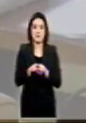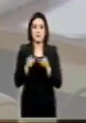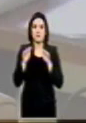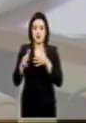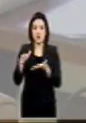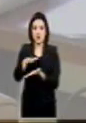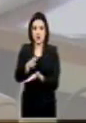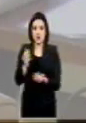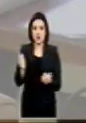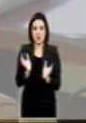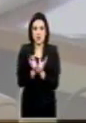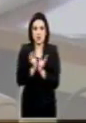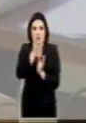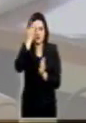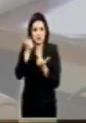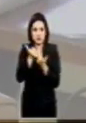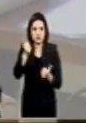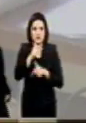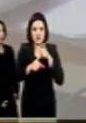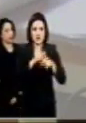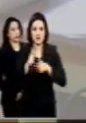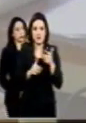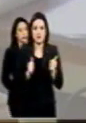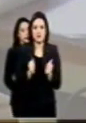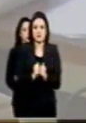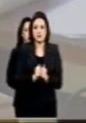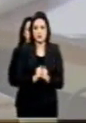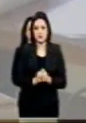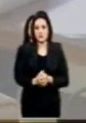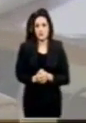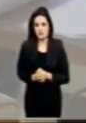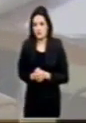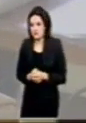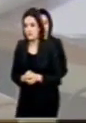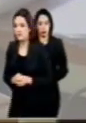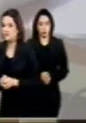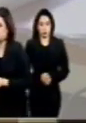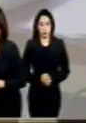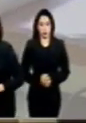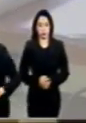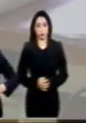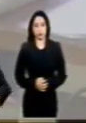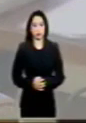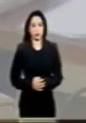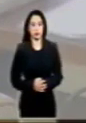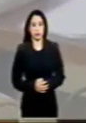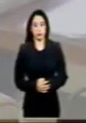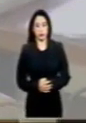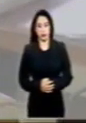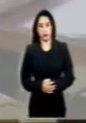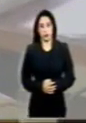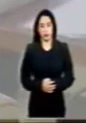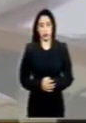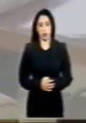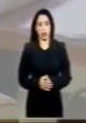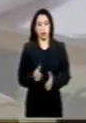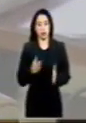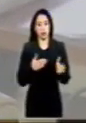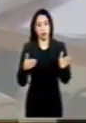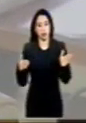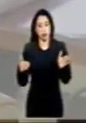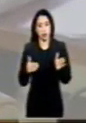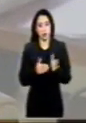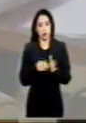auxiliar, também em relação à sede da missão diplomática, inclusive veículos e malas diplomáticas,